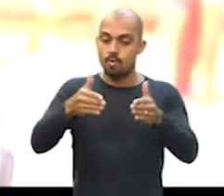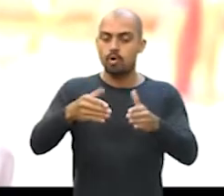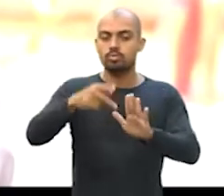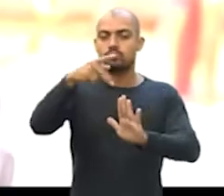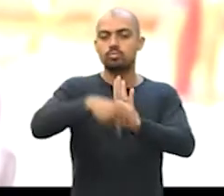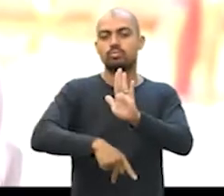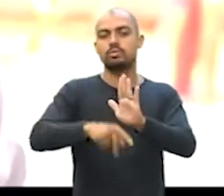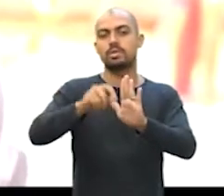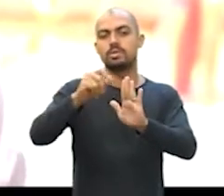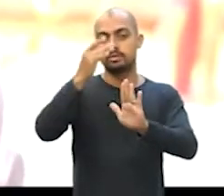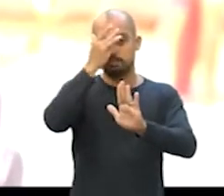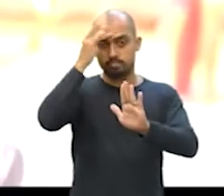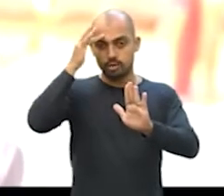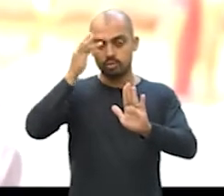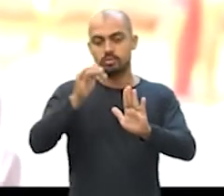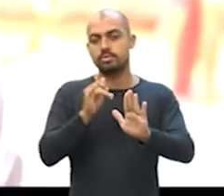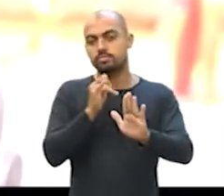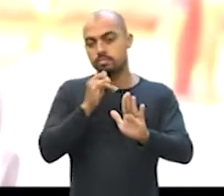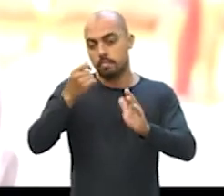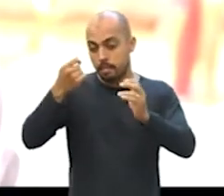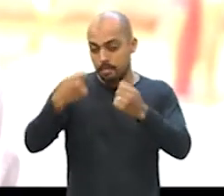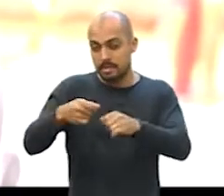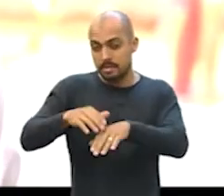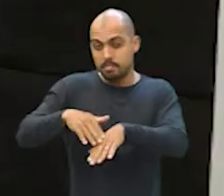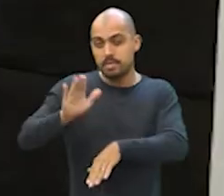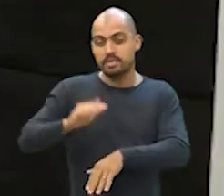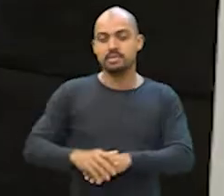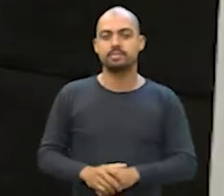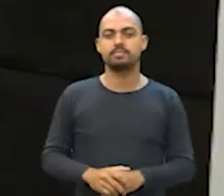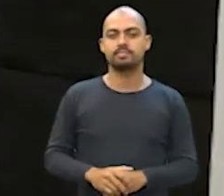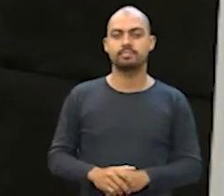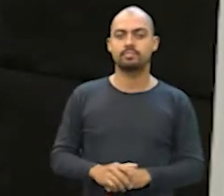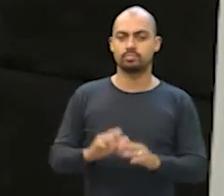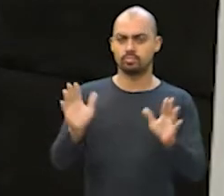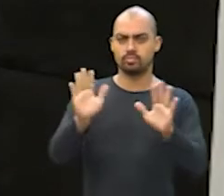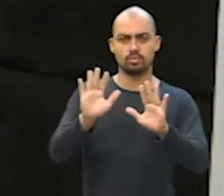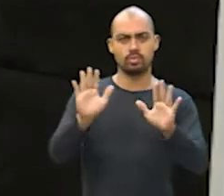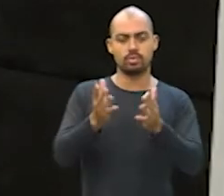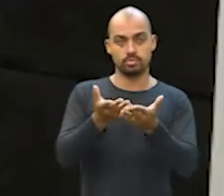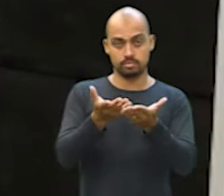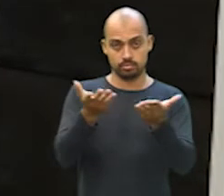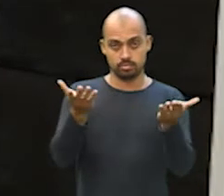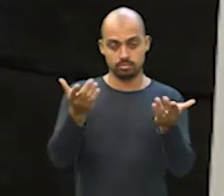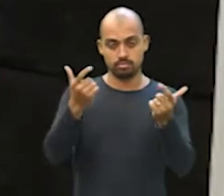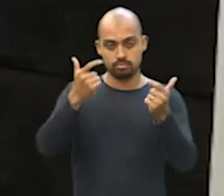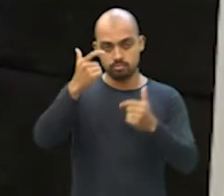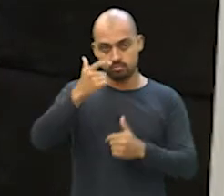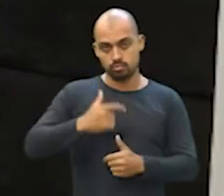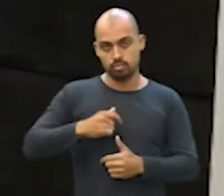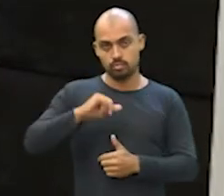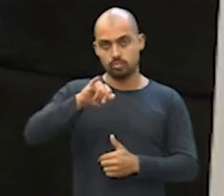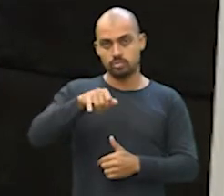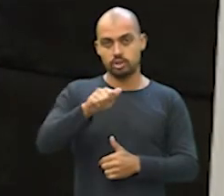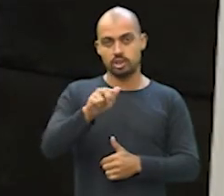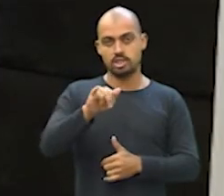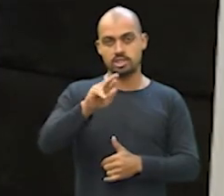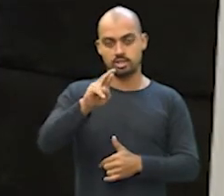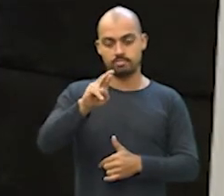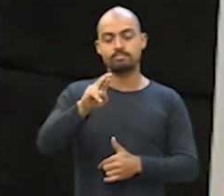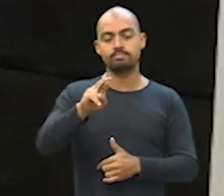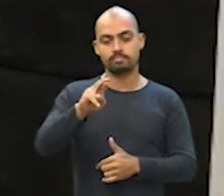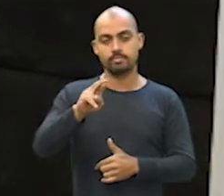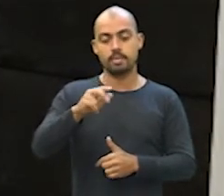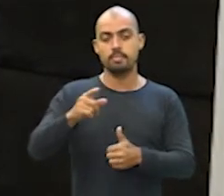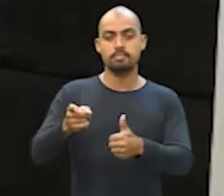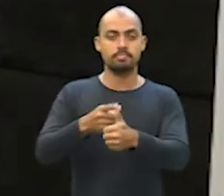foco nos projetos de pessoas que mais precisam. Saudações a todos. Eu sou o Jair da